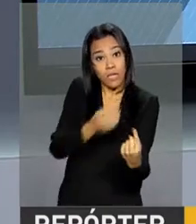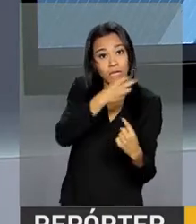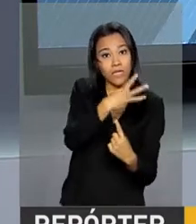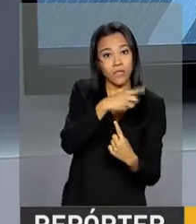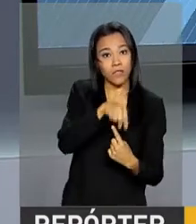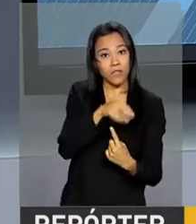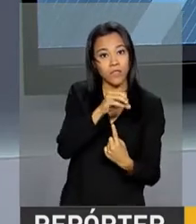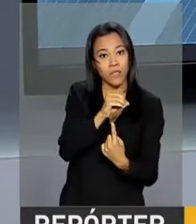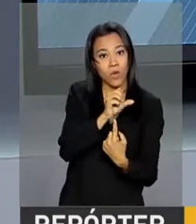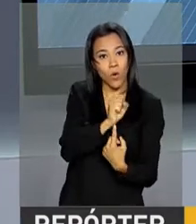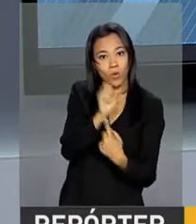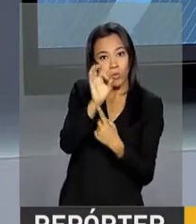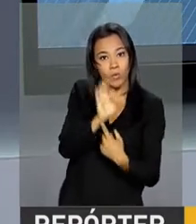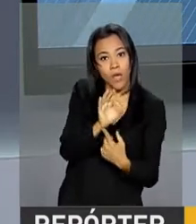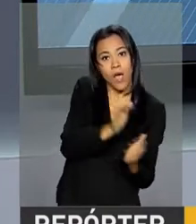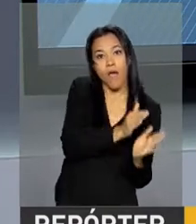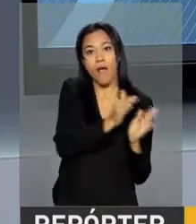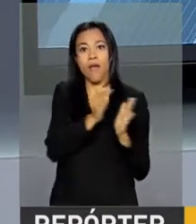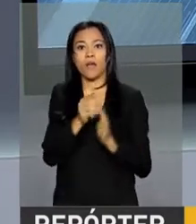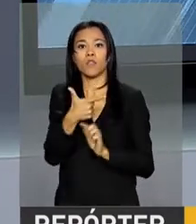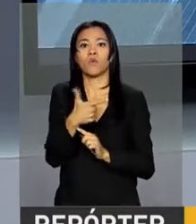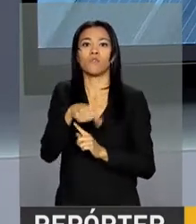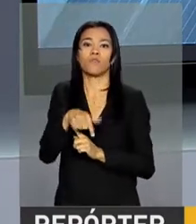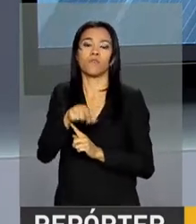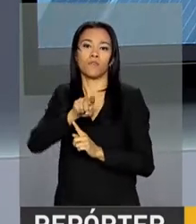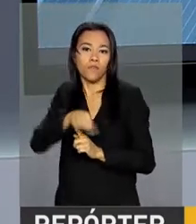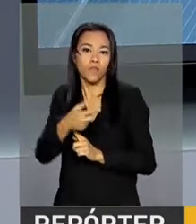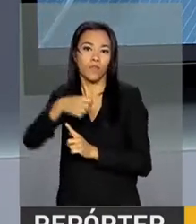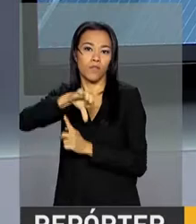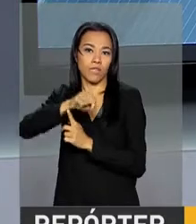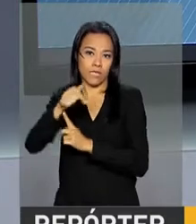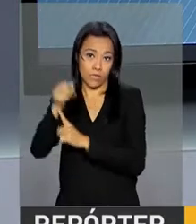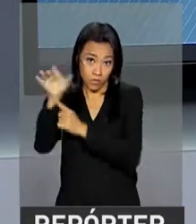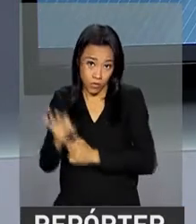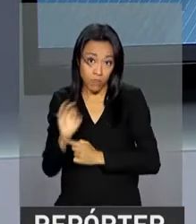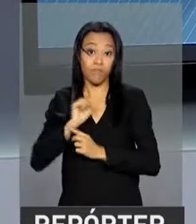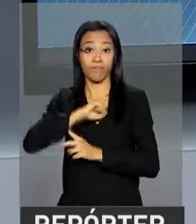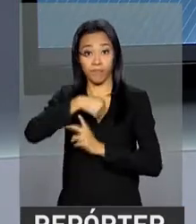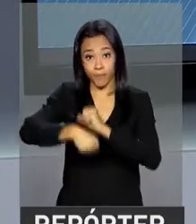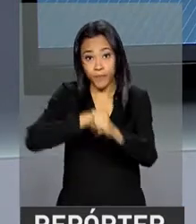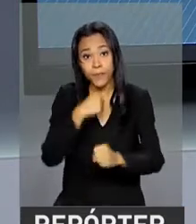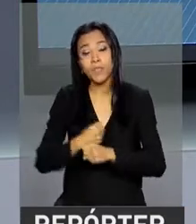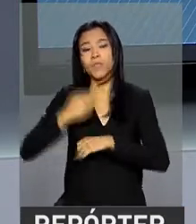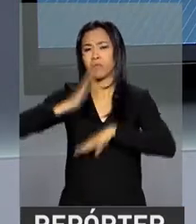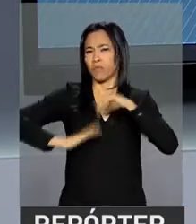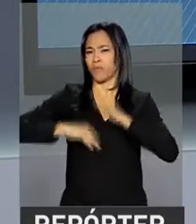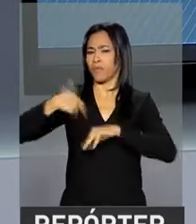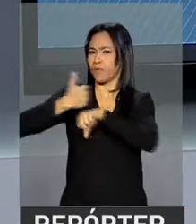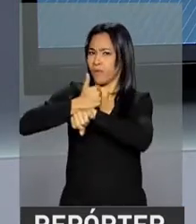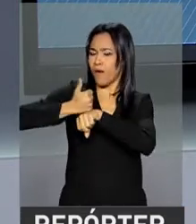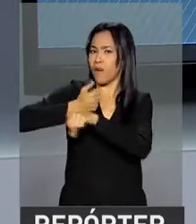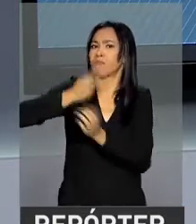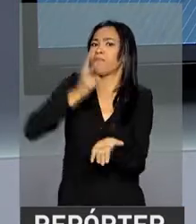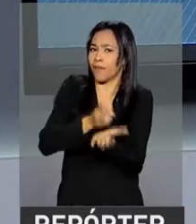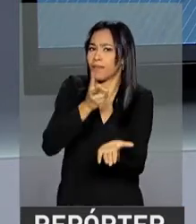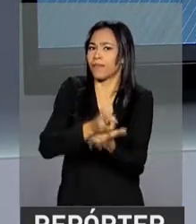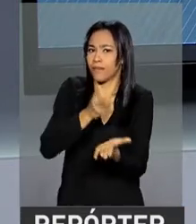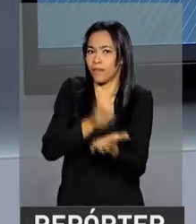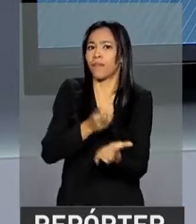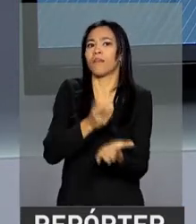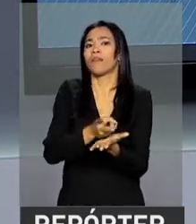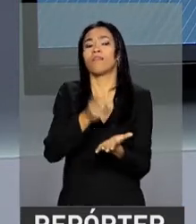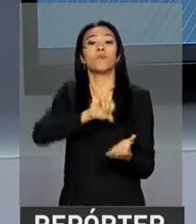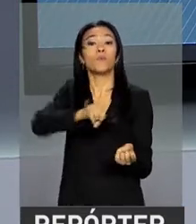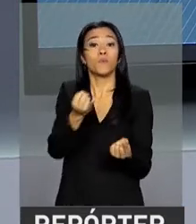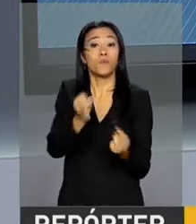3,08 para 2,97 por cento ao ano analistas e investidores mantiveram a estimativa para a taxa básica de